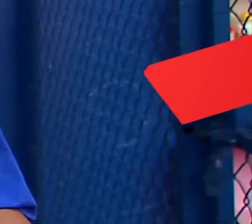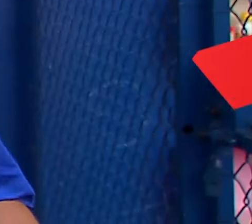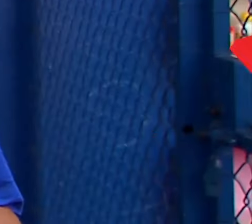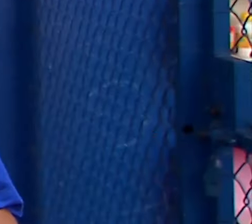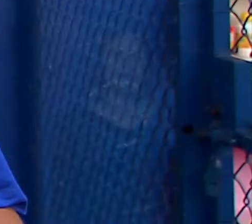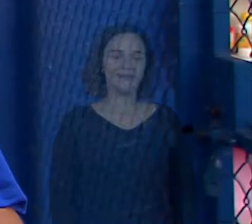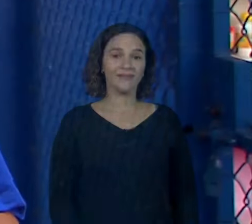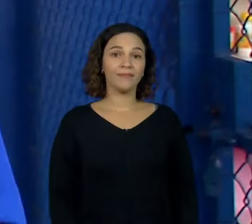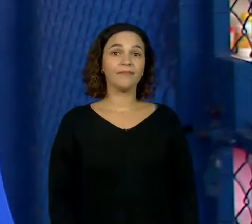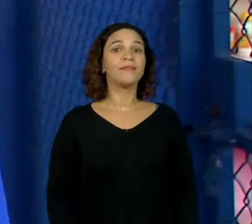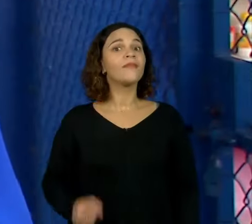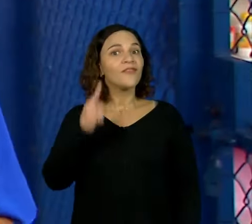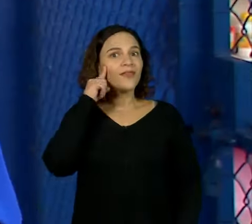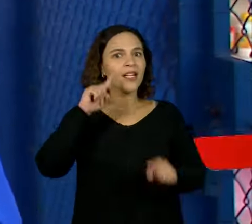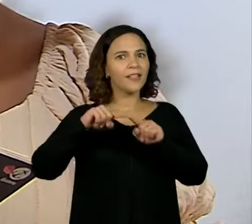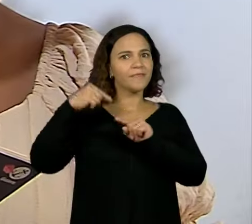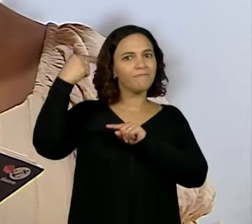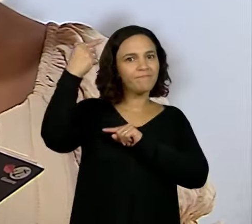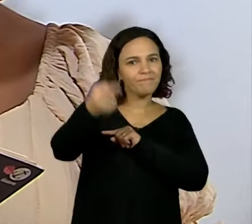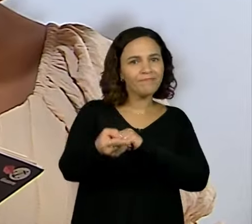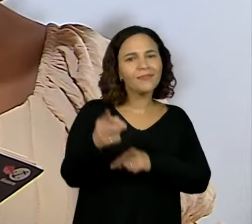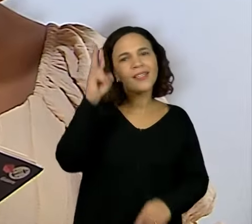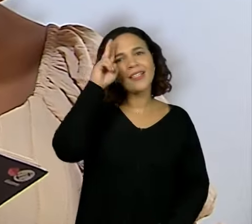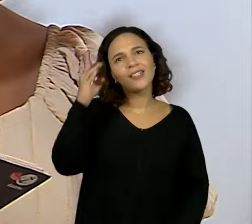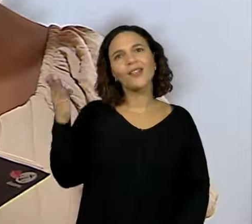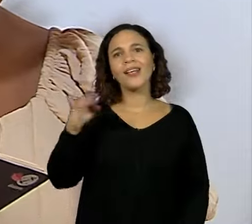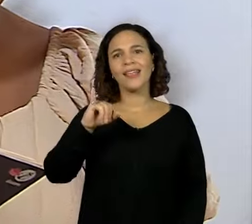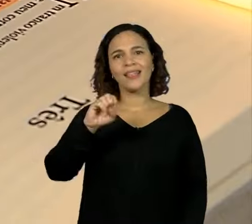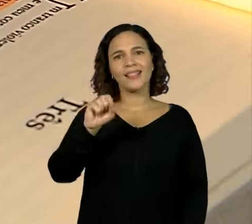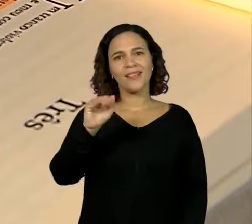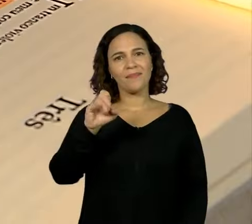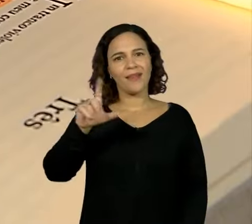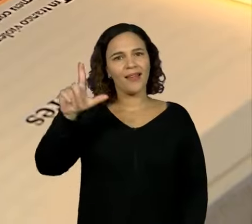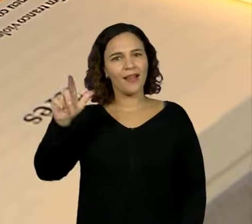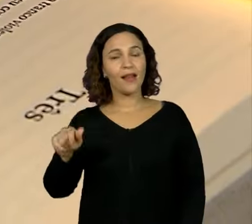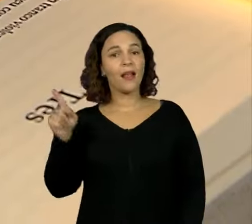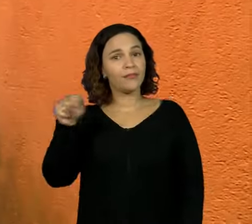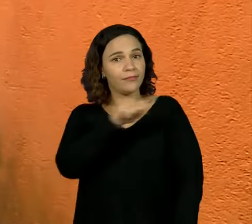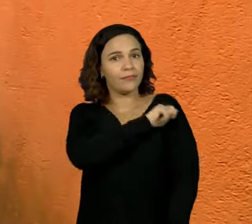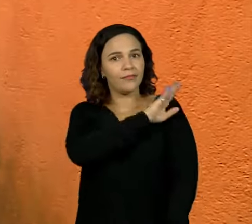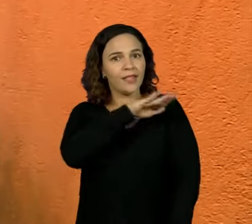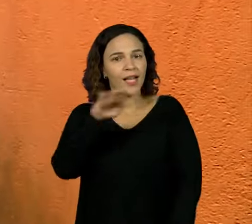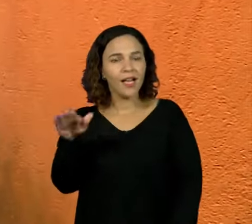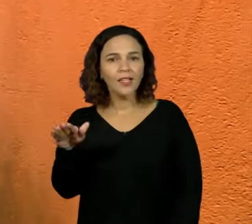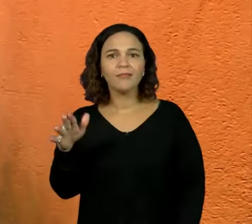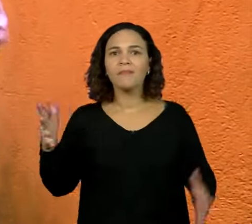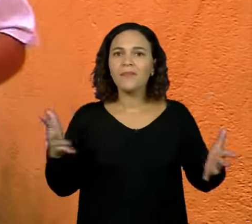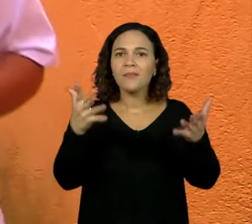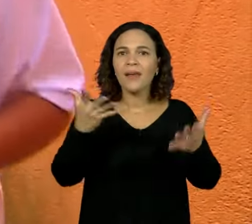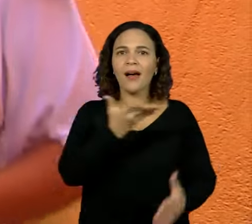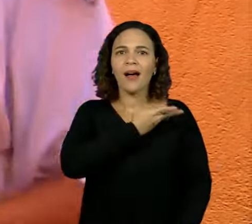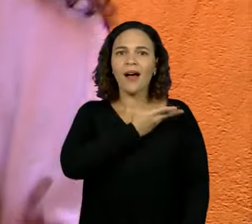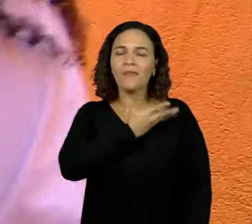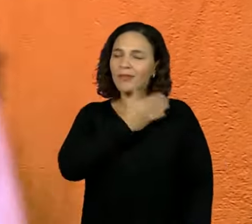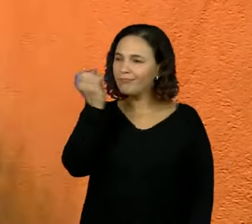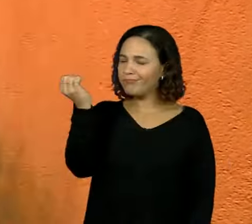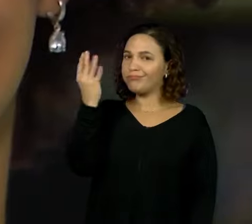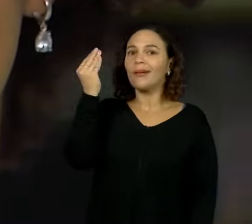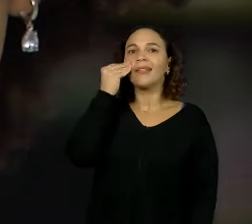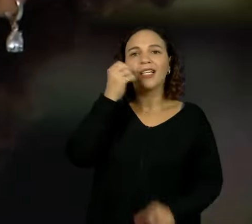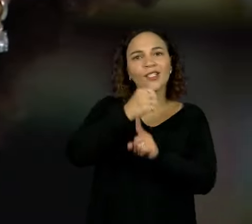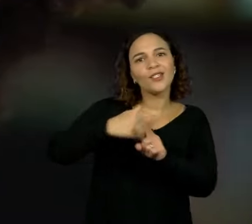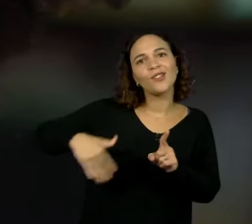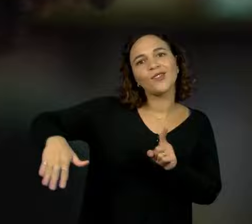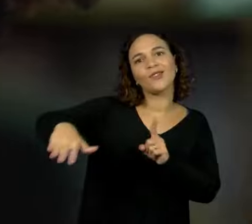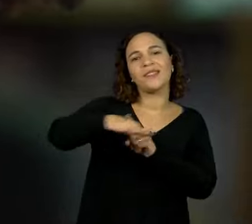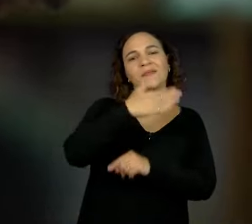No próximo bloco, vamos conhecer a história da Isabela Vitória, estudante que inspira seus colegas na busca por uma sociedade